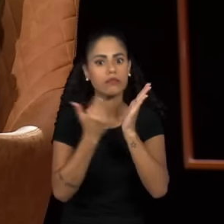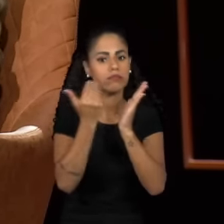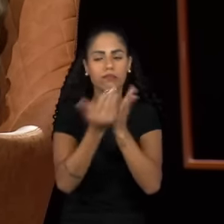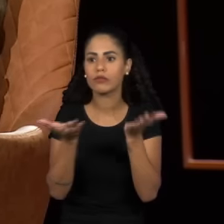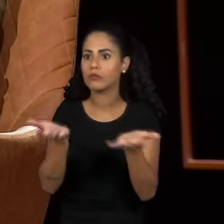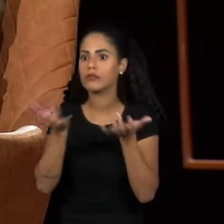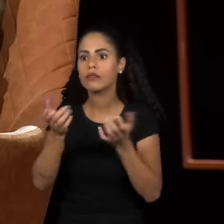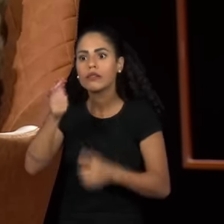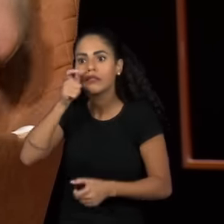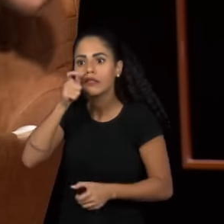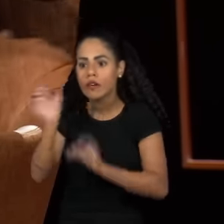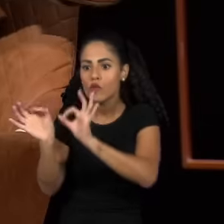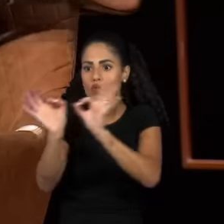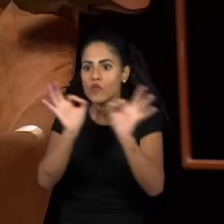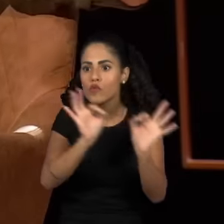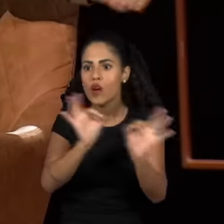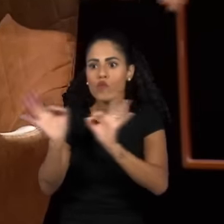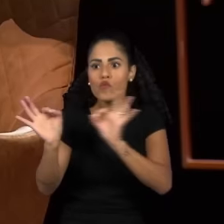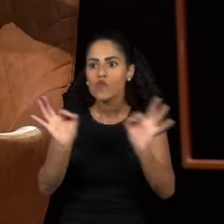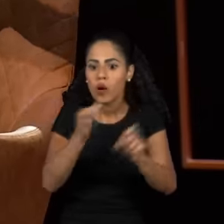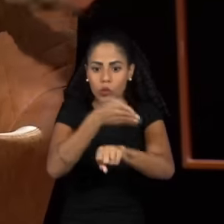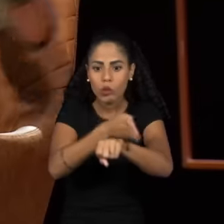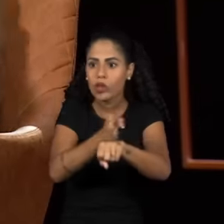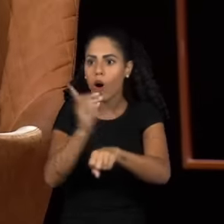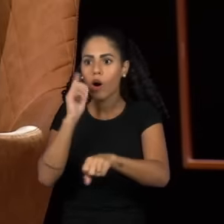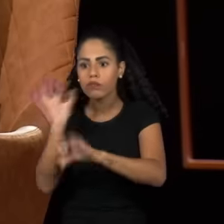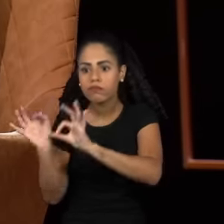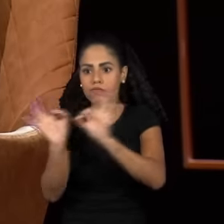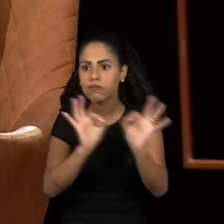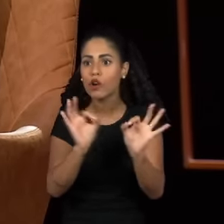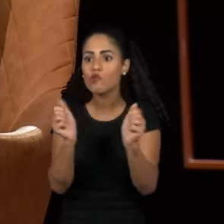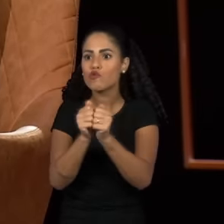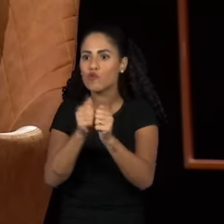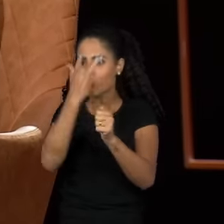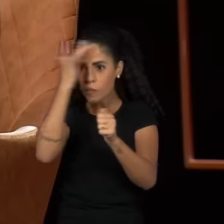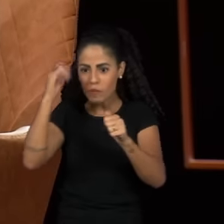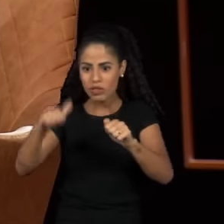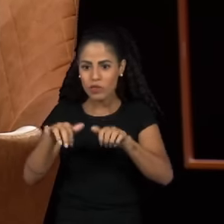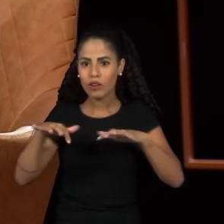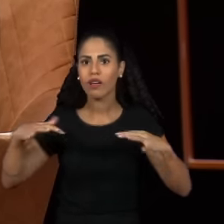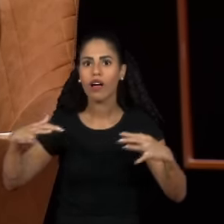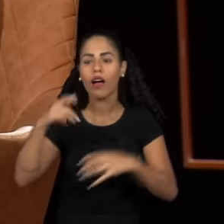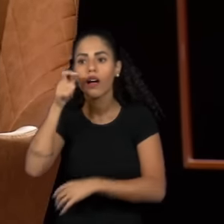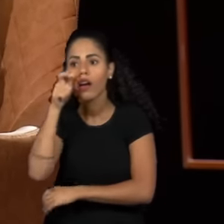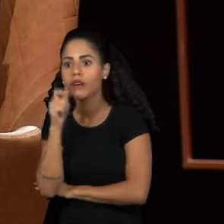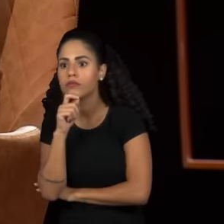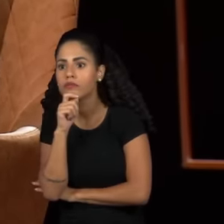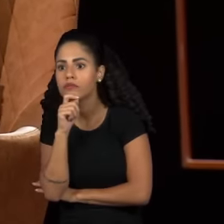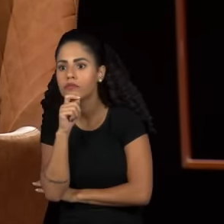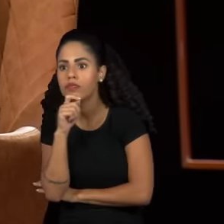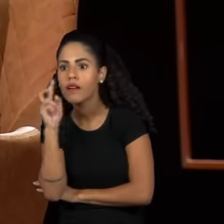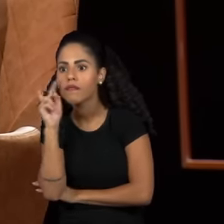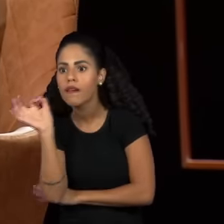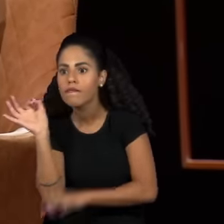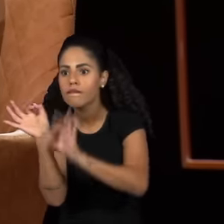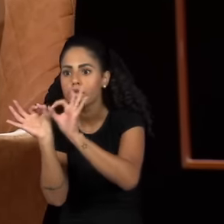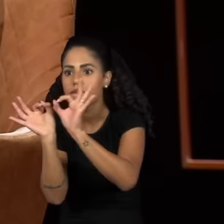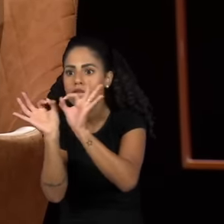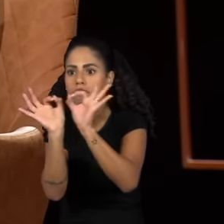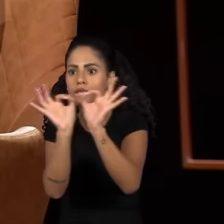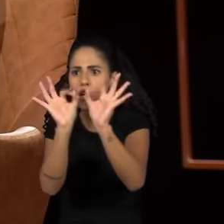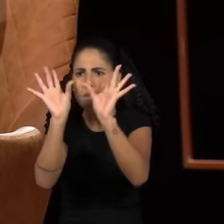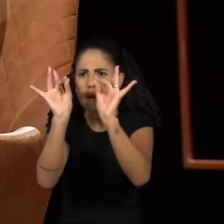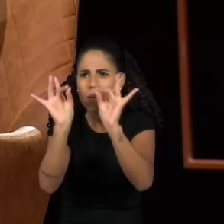fiquei assistindo a cena junto com um público imenso. E assim. Então, me lembro que